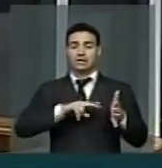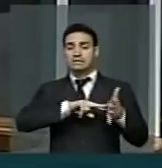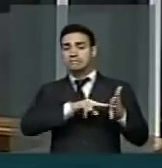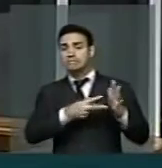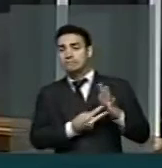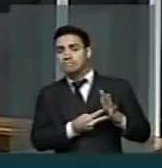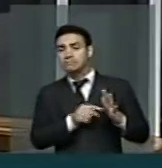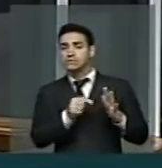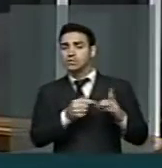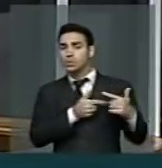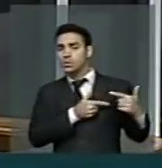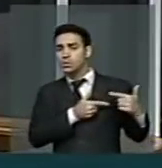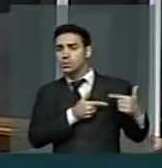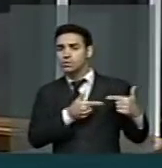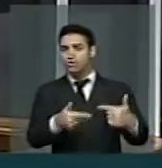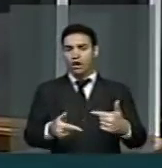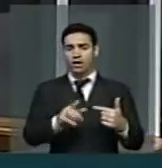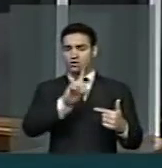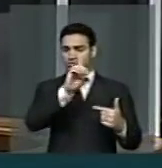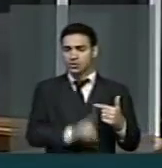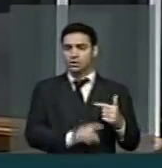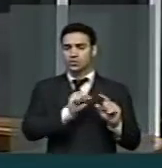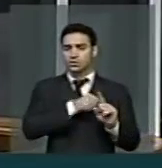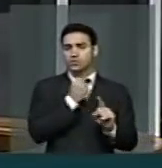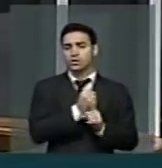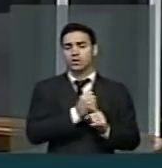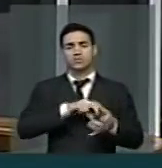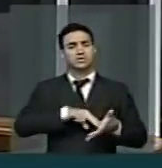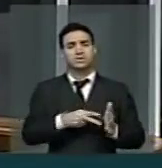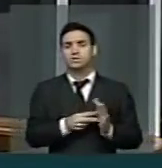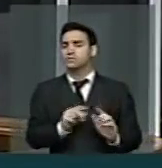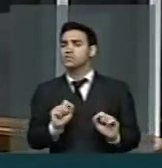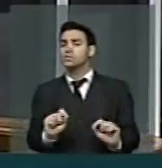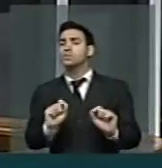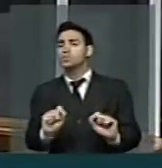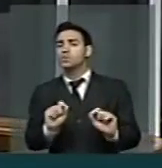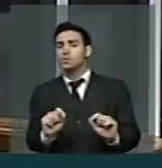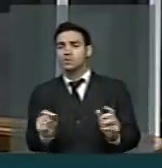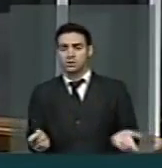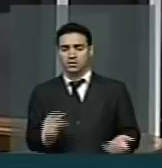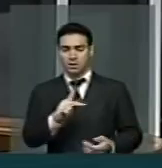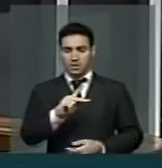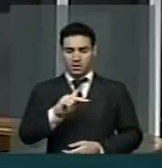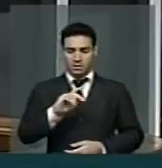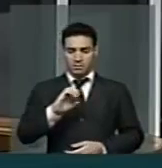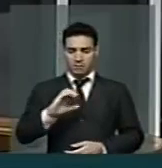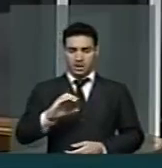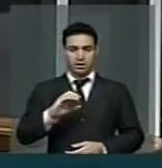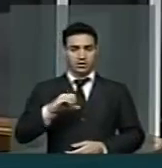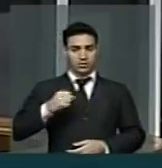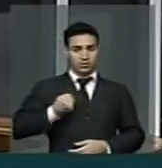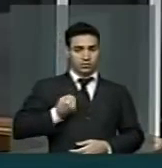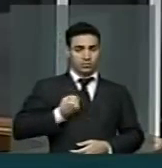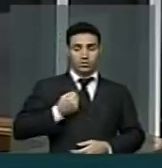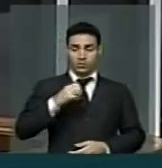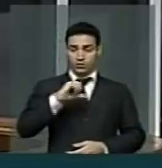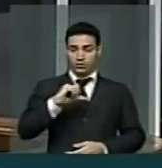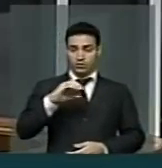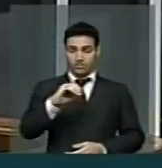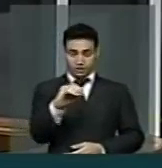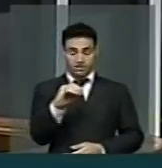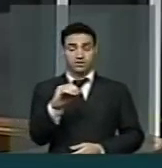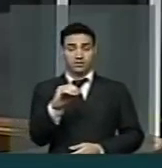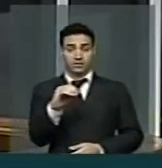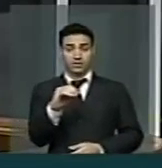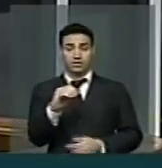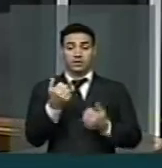da luta por um direito social, o significado da PEC 90 e a ideia do